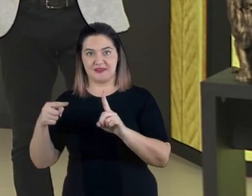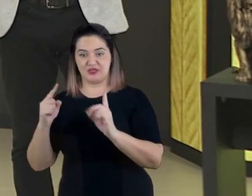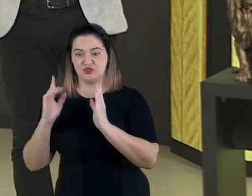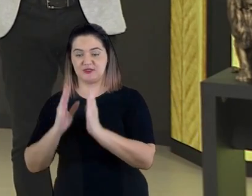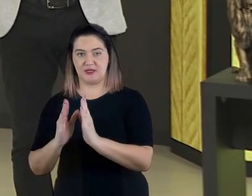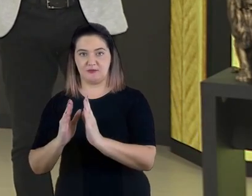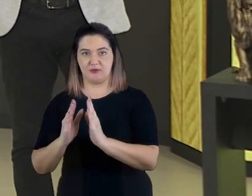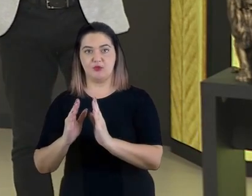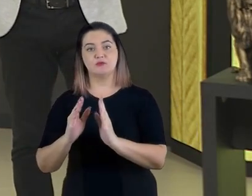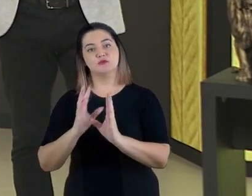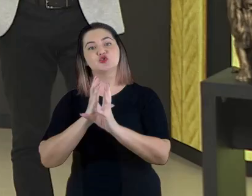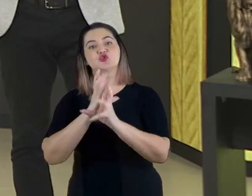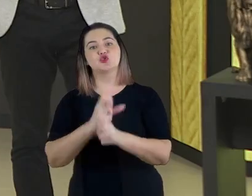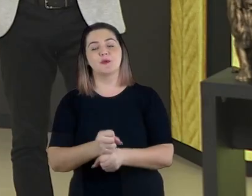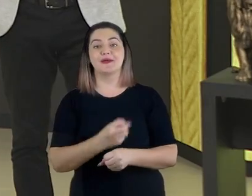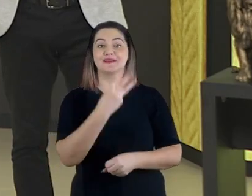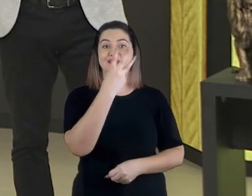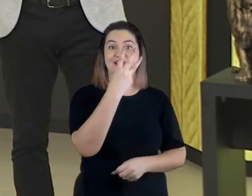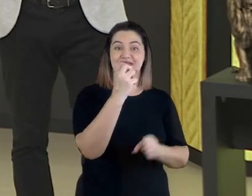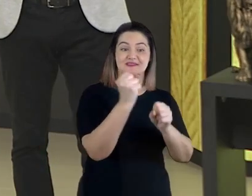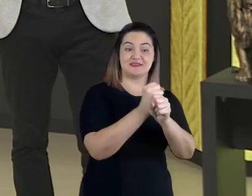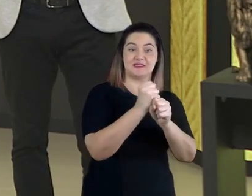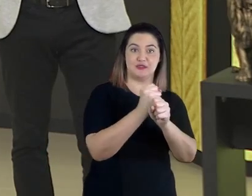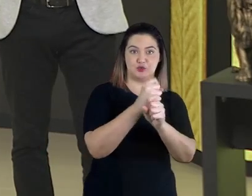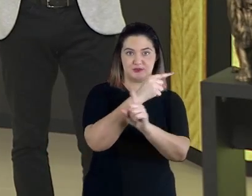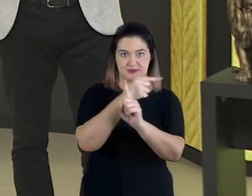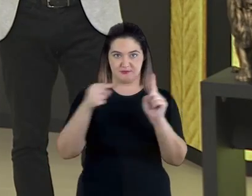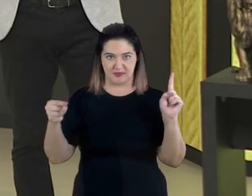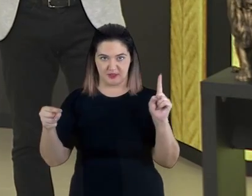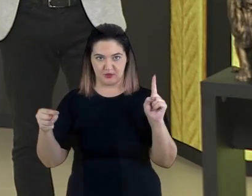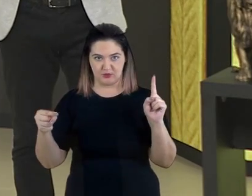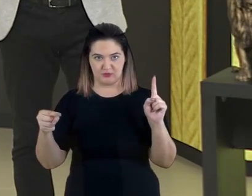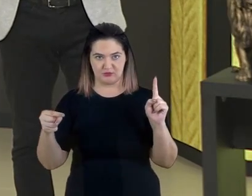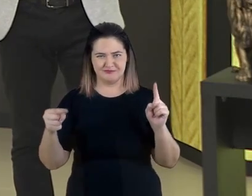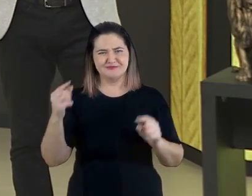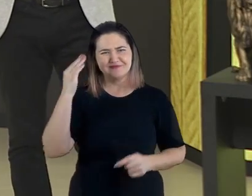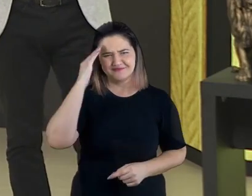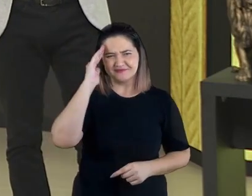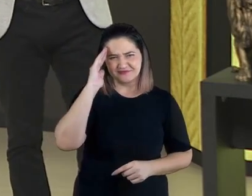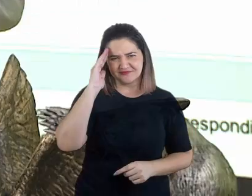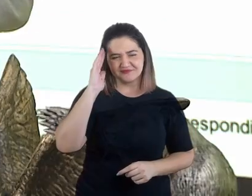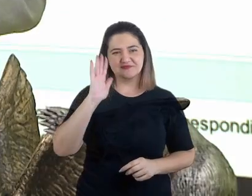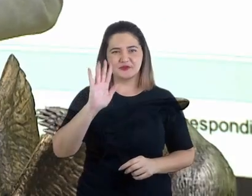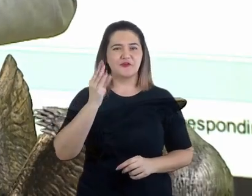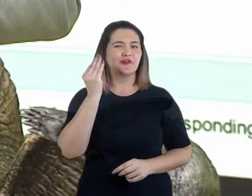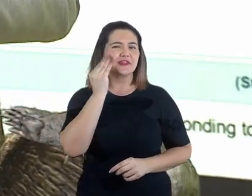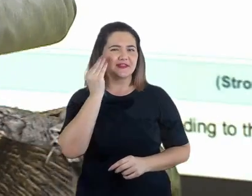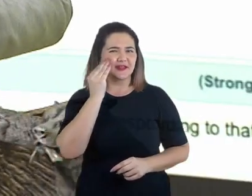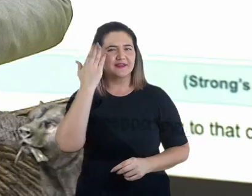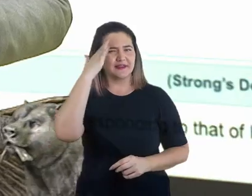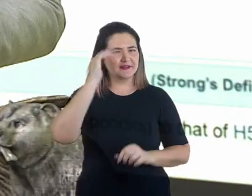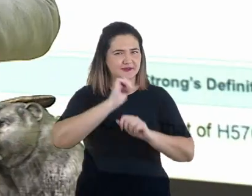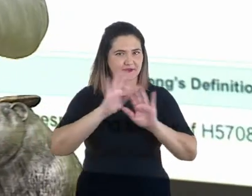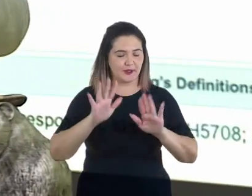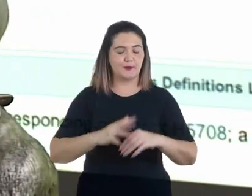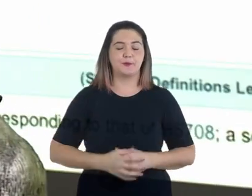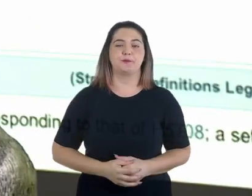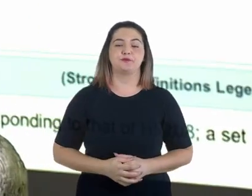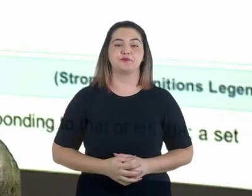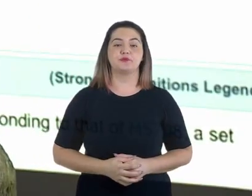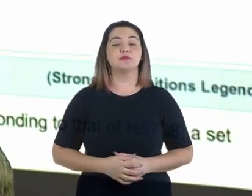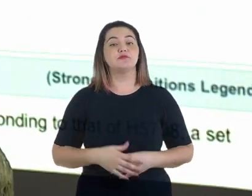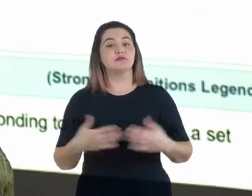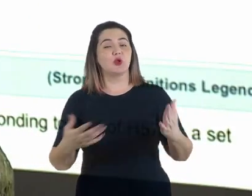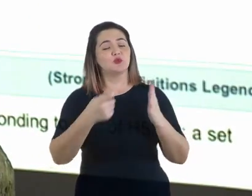meio. Você entendeu? Isso é muito importante para a gente continuar o acompanhamento da profecia. Então, em princípio, quando a gente lê